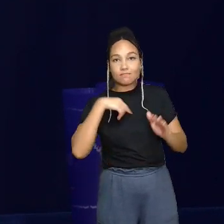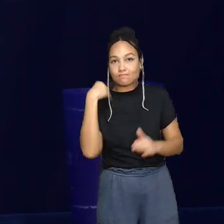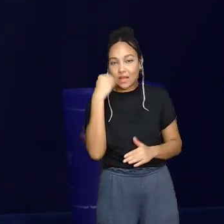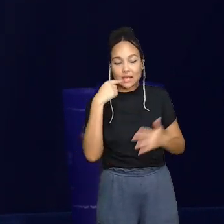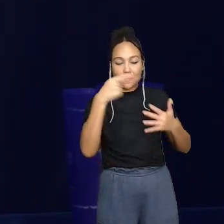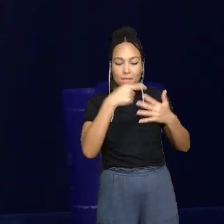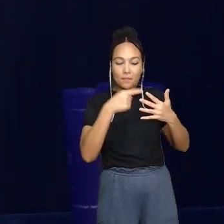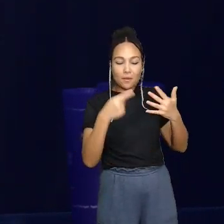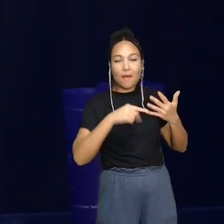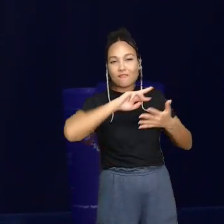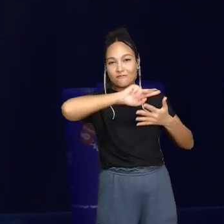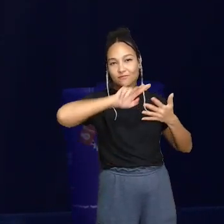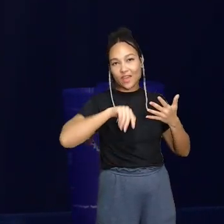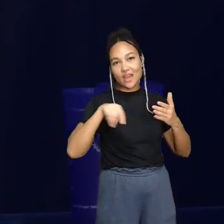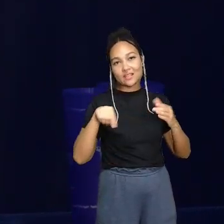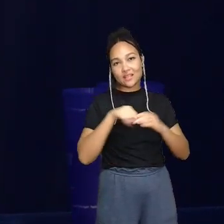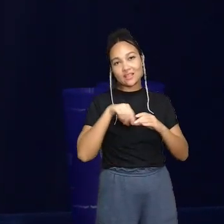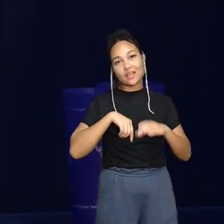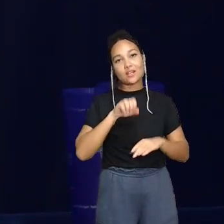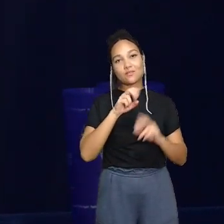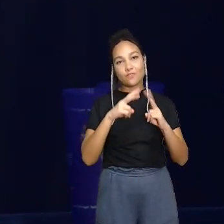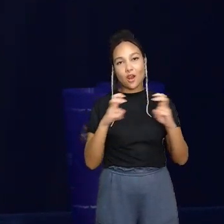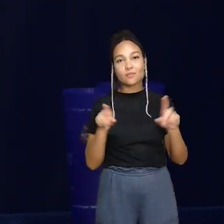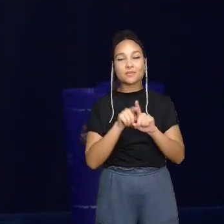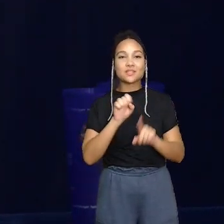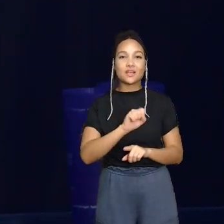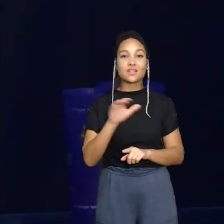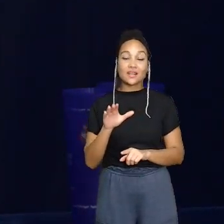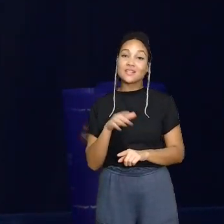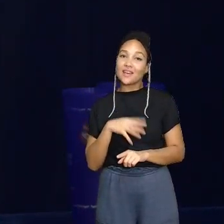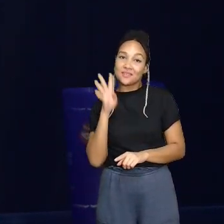Grande Florianópolis, em Santa Catarina, que vale muito a pena conhecer.